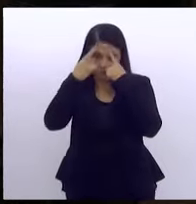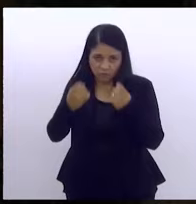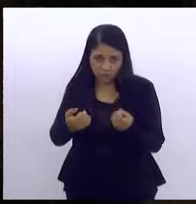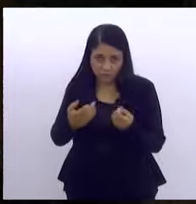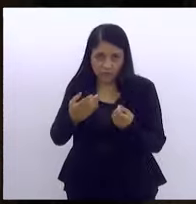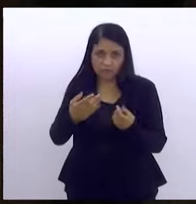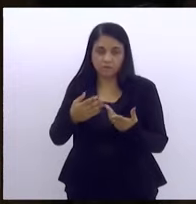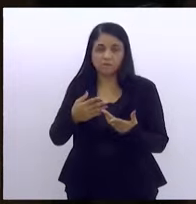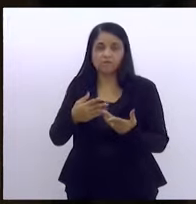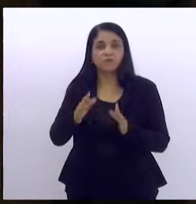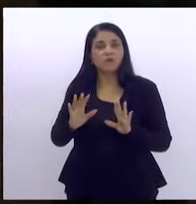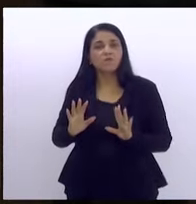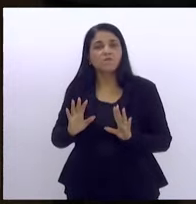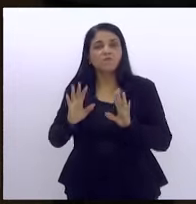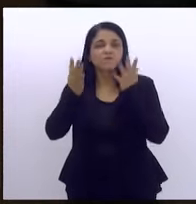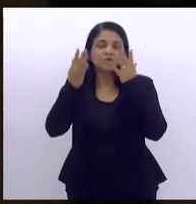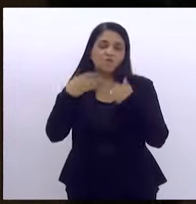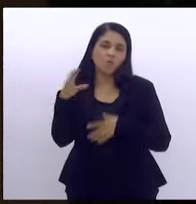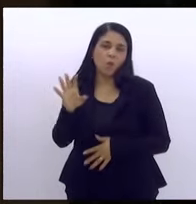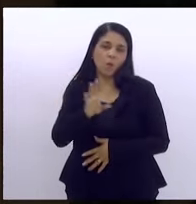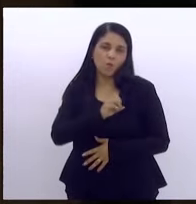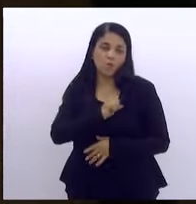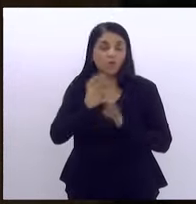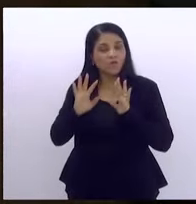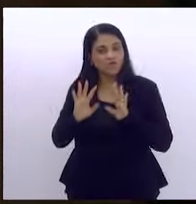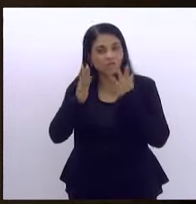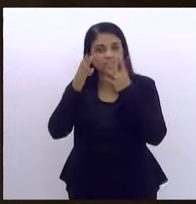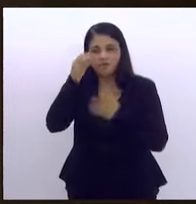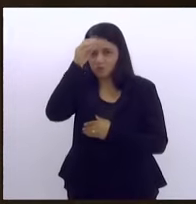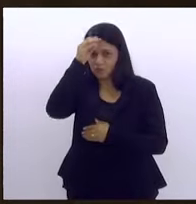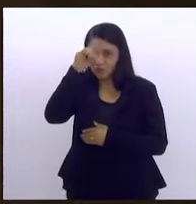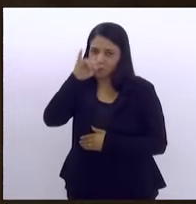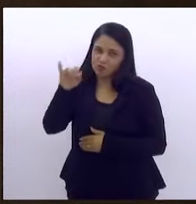Portanto, viva o amor e viva a Tia Ju.